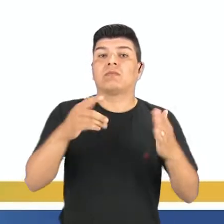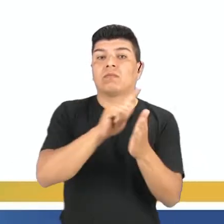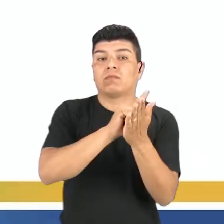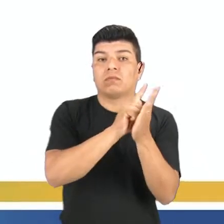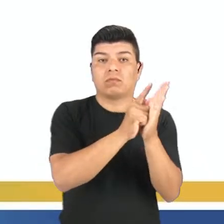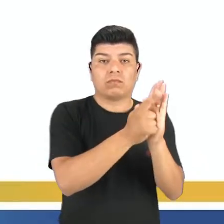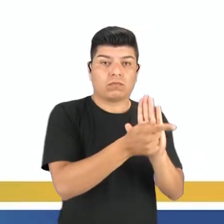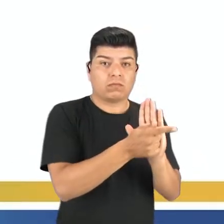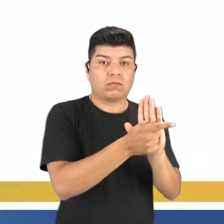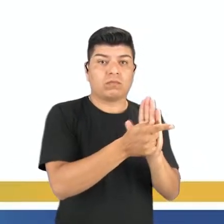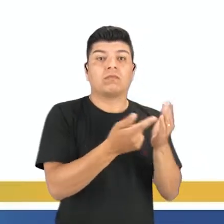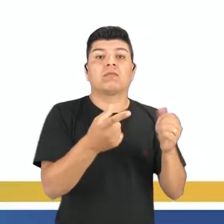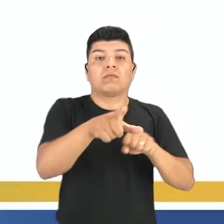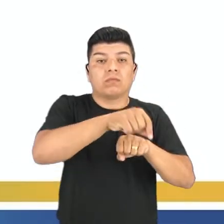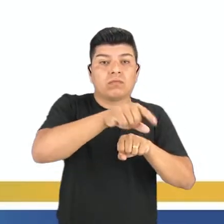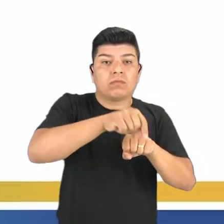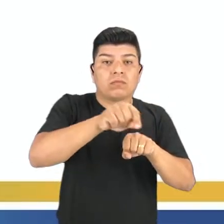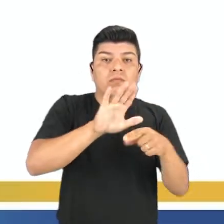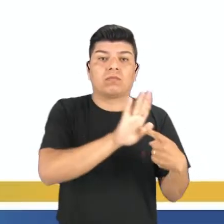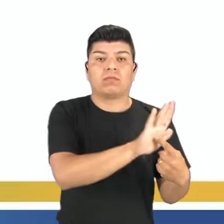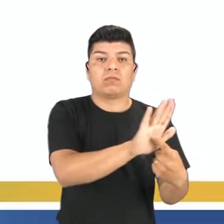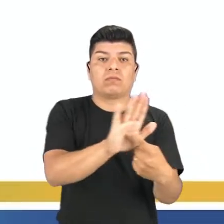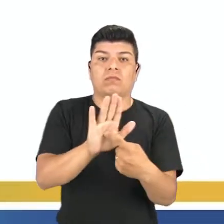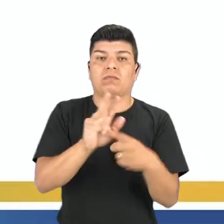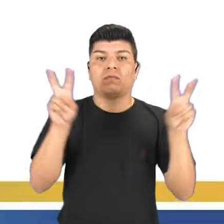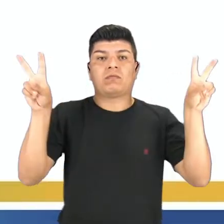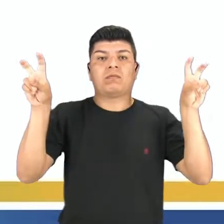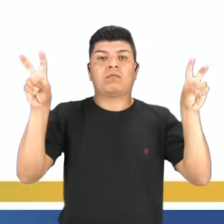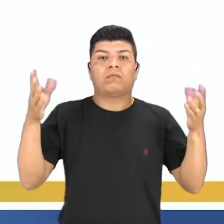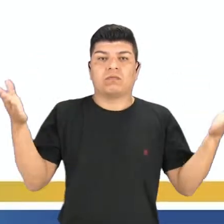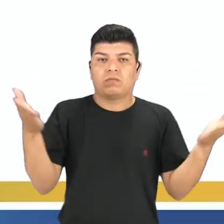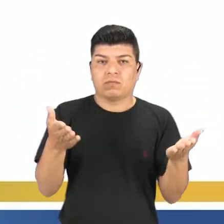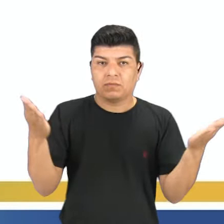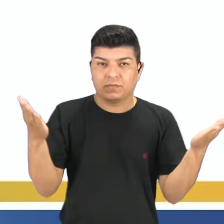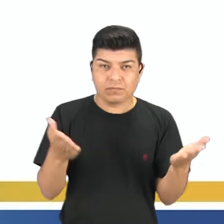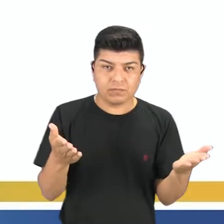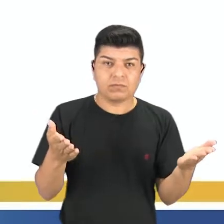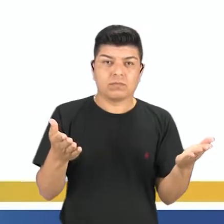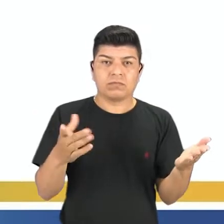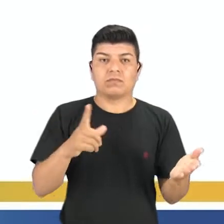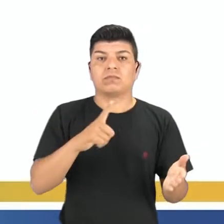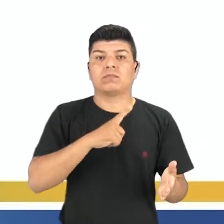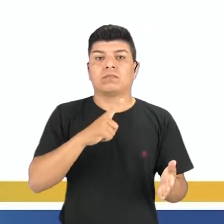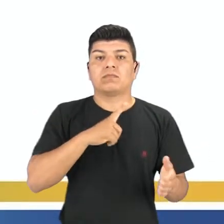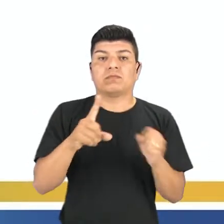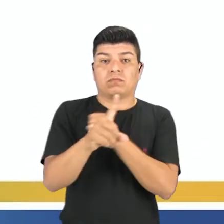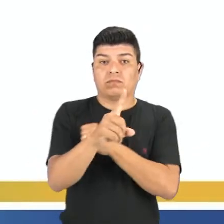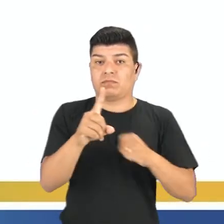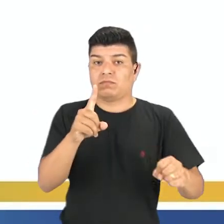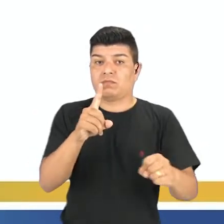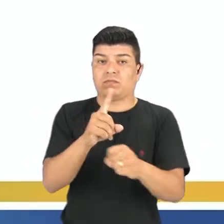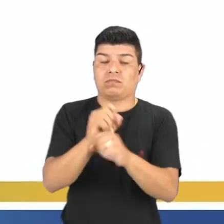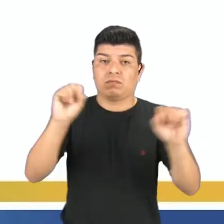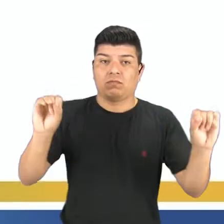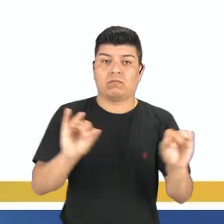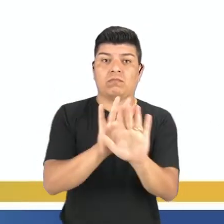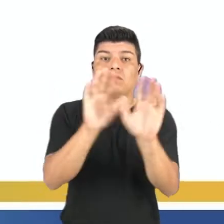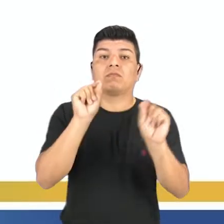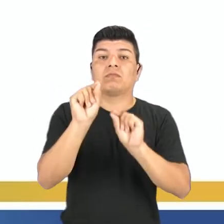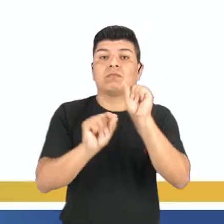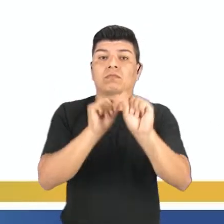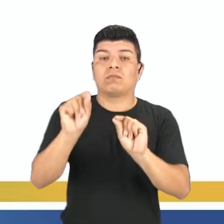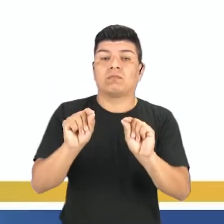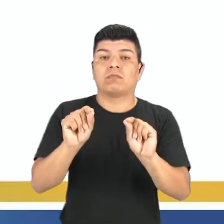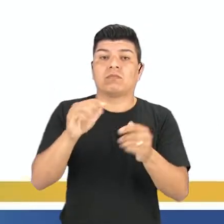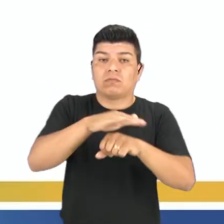gênero argumentativo, aborda temas da atualidade, como eu acabei de colocar, tem uma função social clara, promover o debate